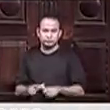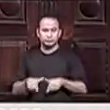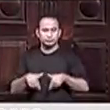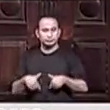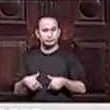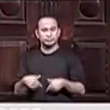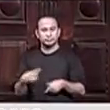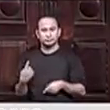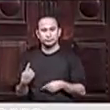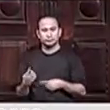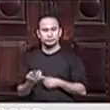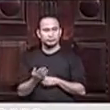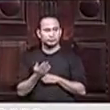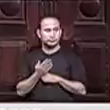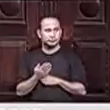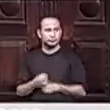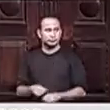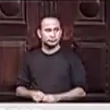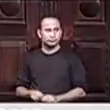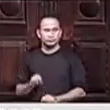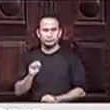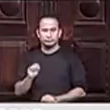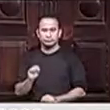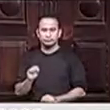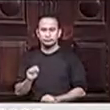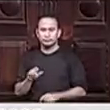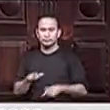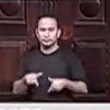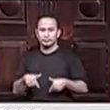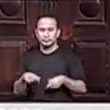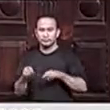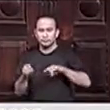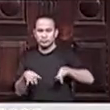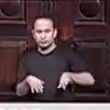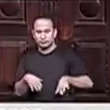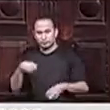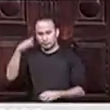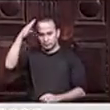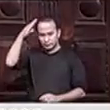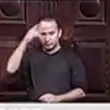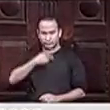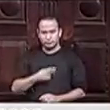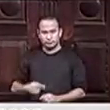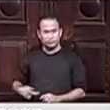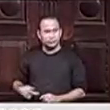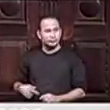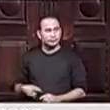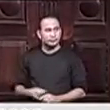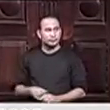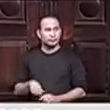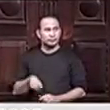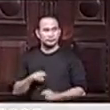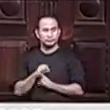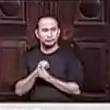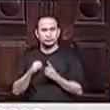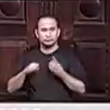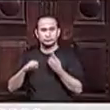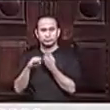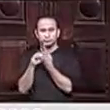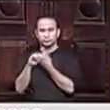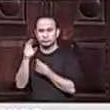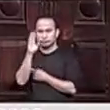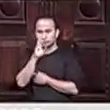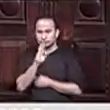nossa defesa da renúncia imediata do presidente Temer, da saída do Partido da Social Democracia